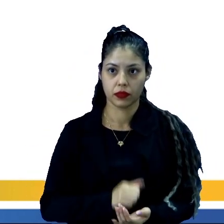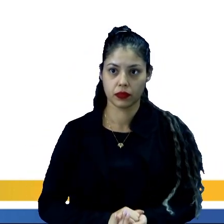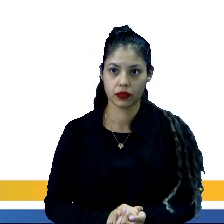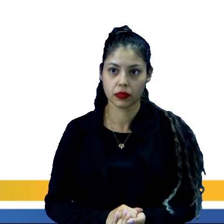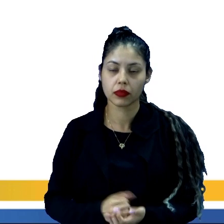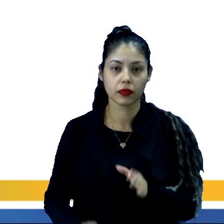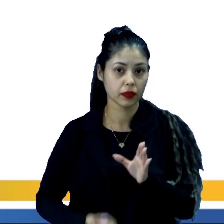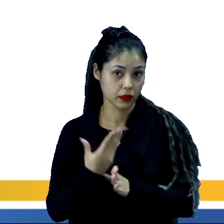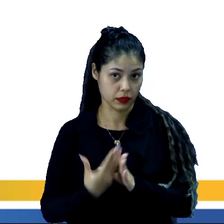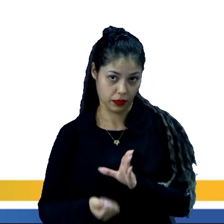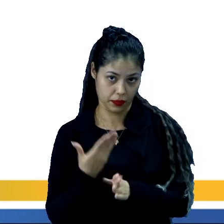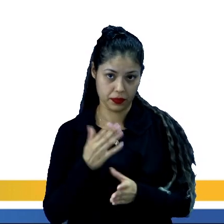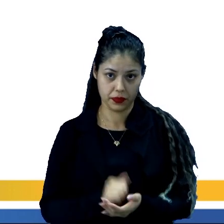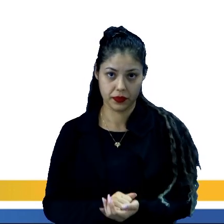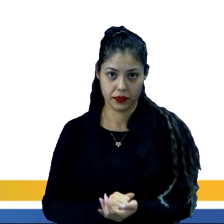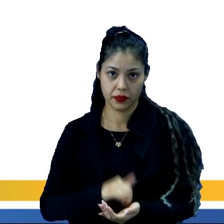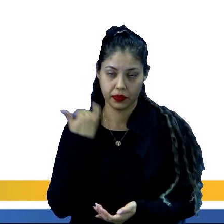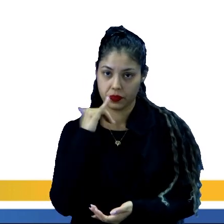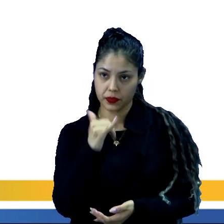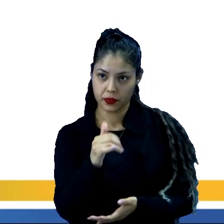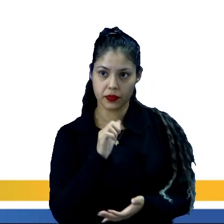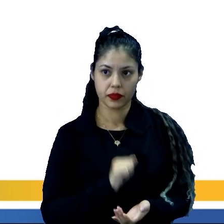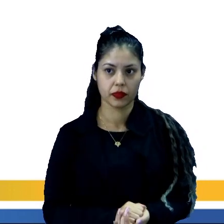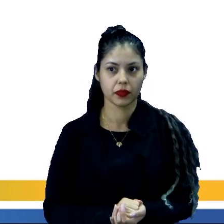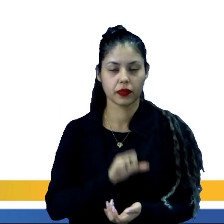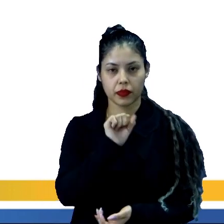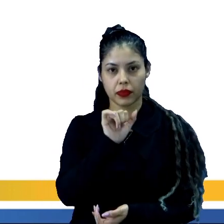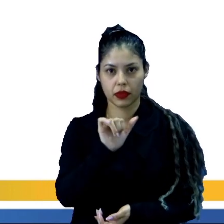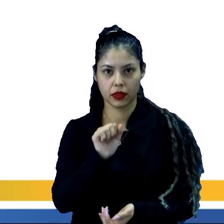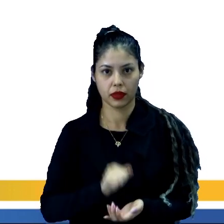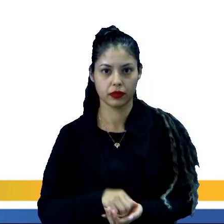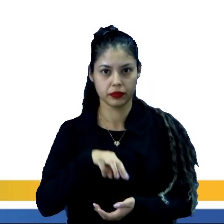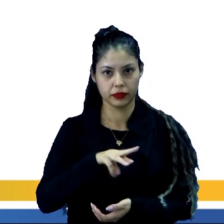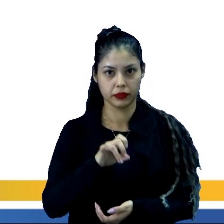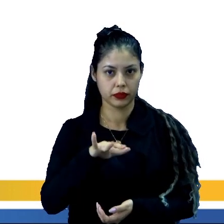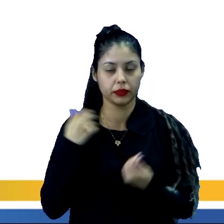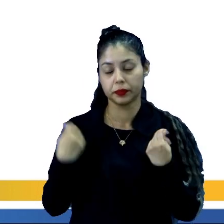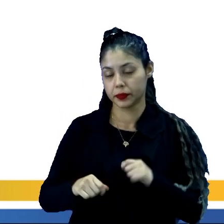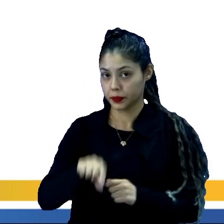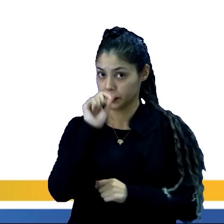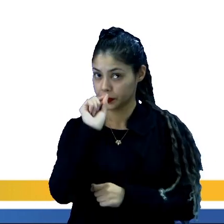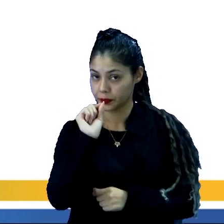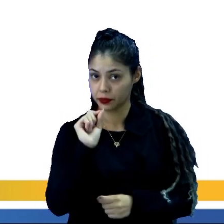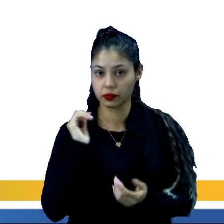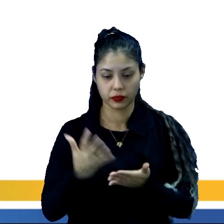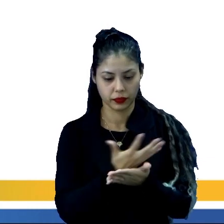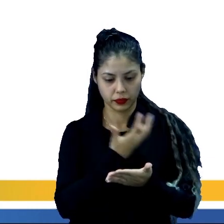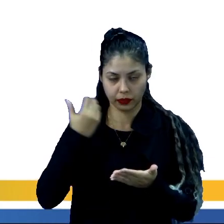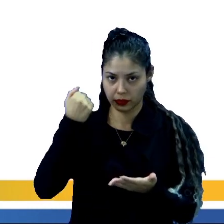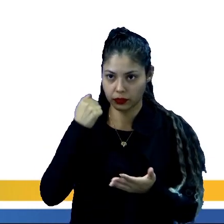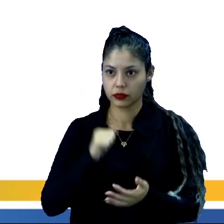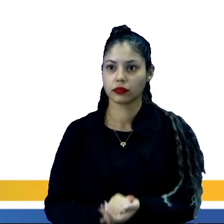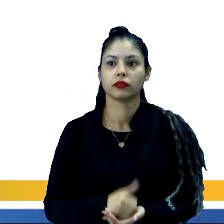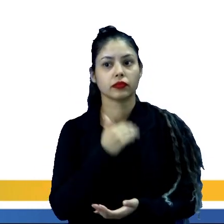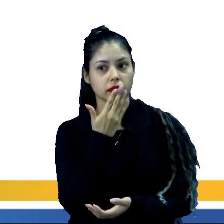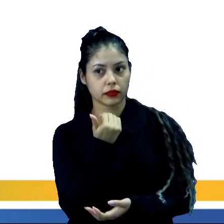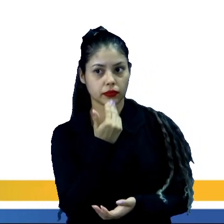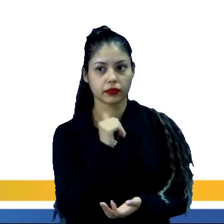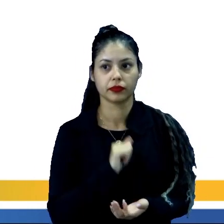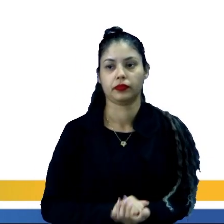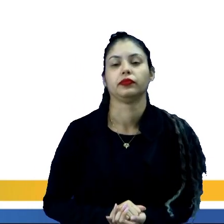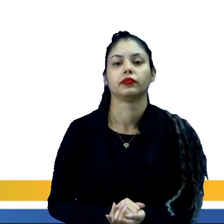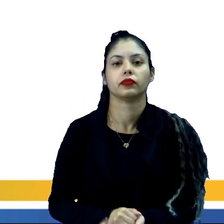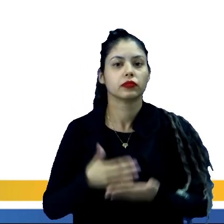de produzir esses eletrólitos, esses sais minerais. Por isso que a gente precisa o quê? Retirá-los dos